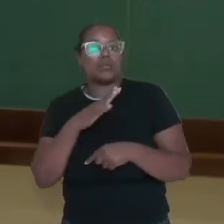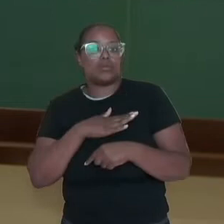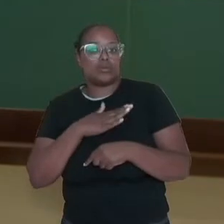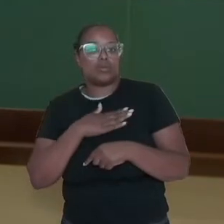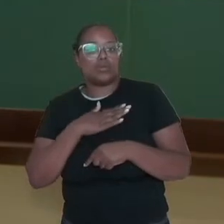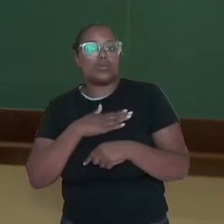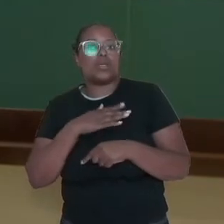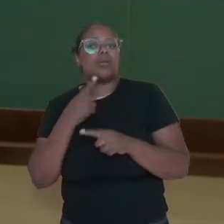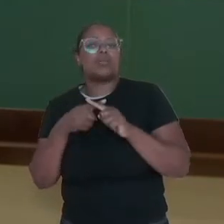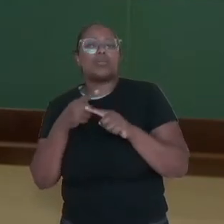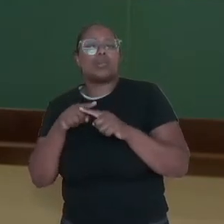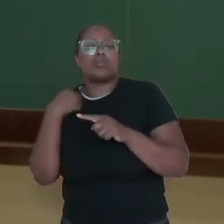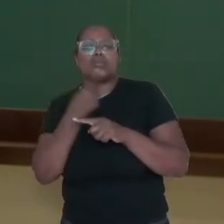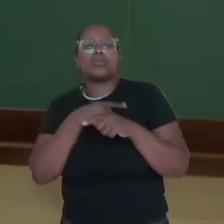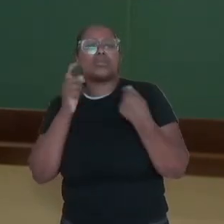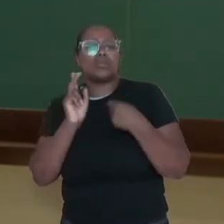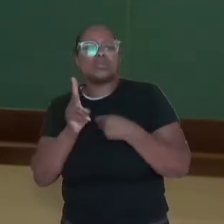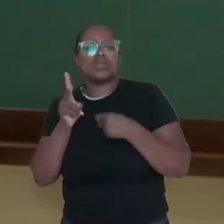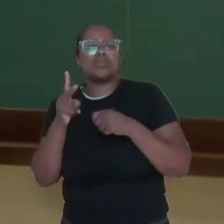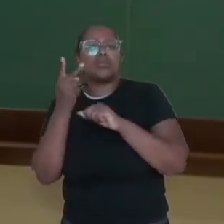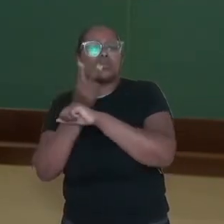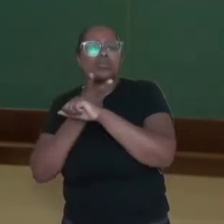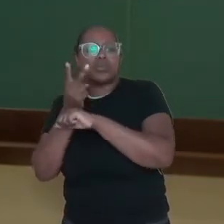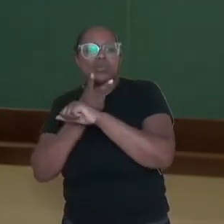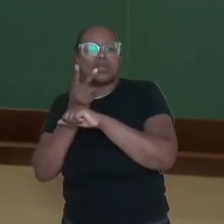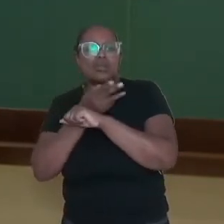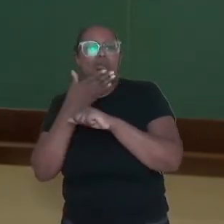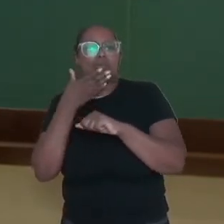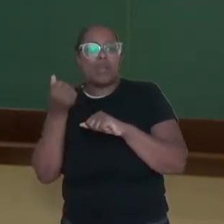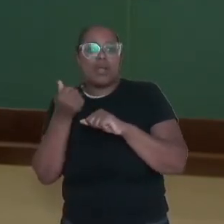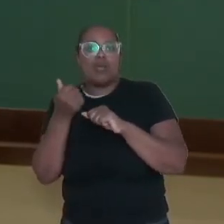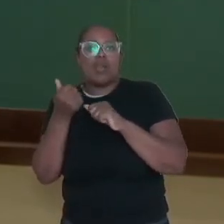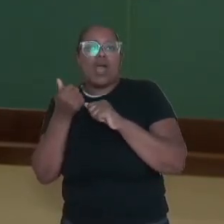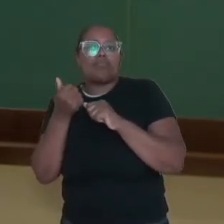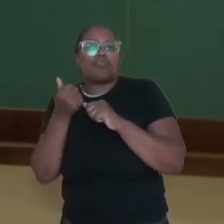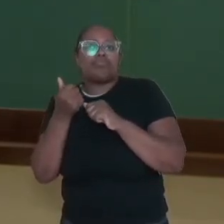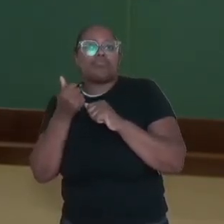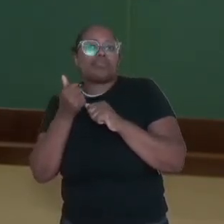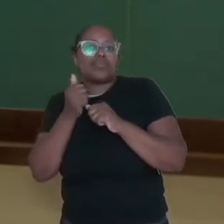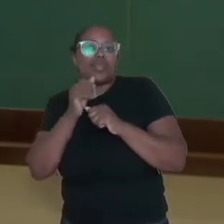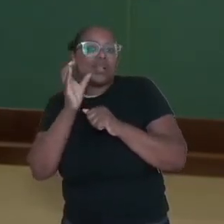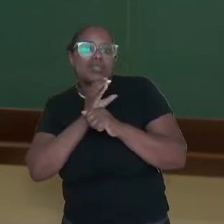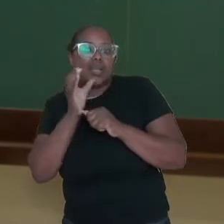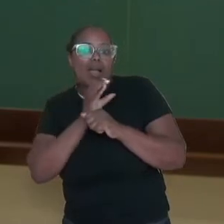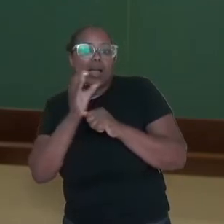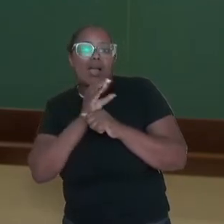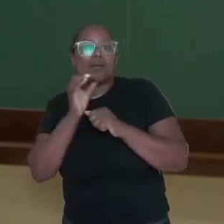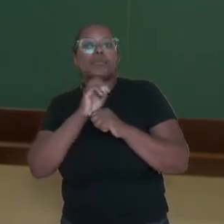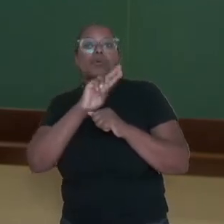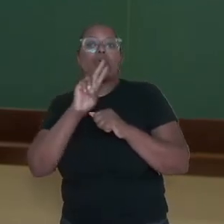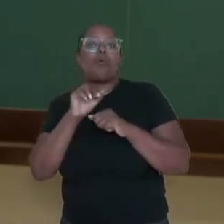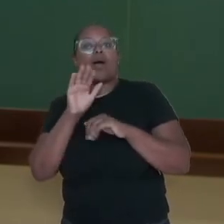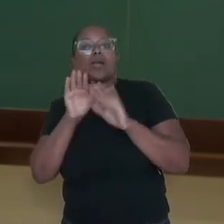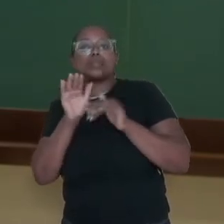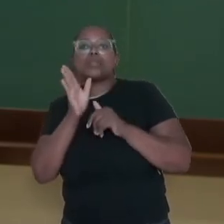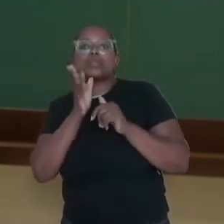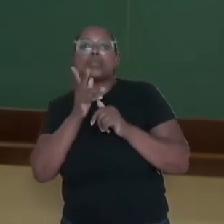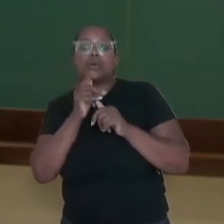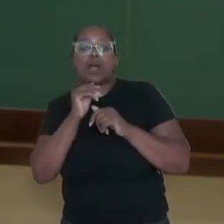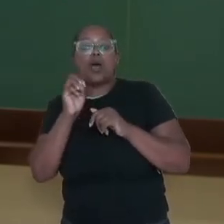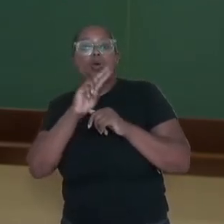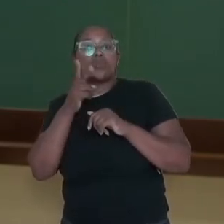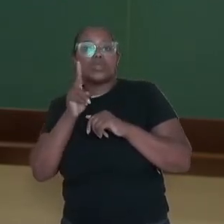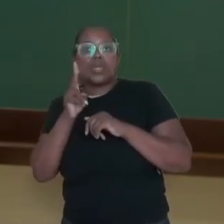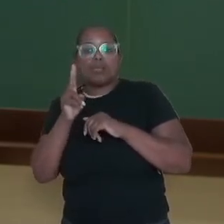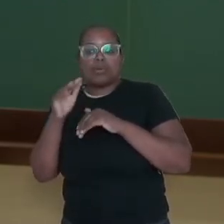A gente está sempre buscando melhorar a nossa marca naquele jogo, ou marcar mais pontos, ou ser mais rápido, ou avançar mais